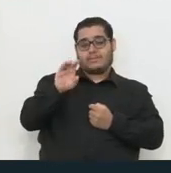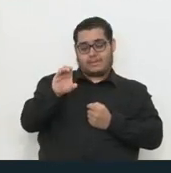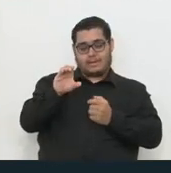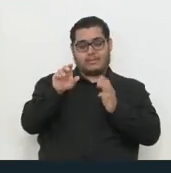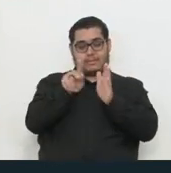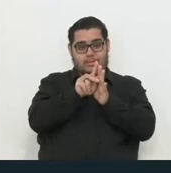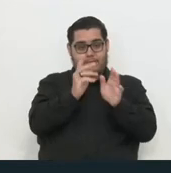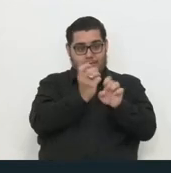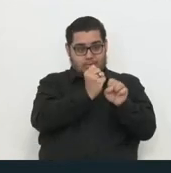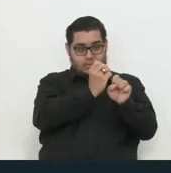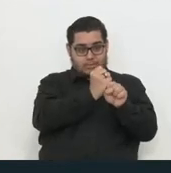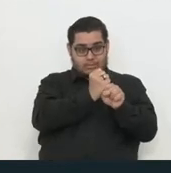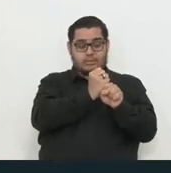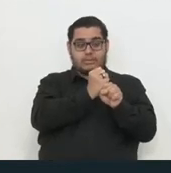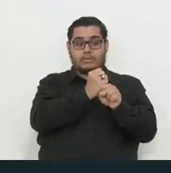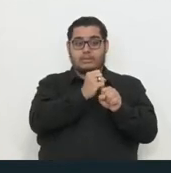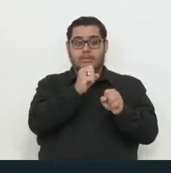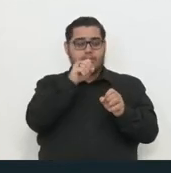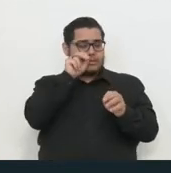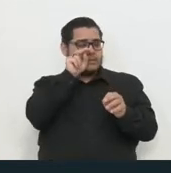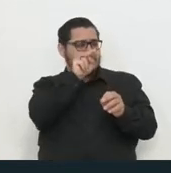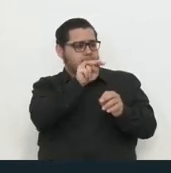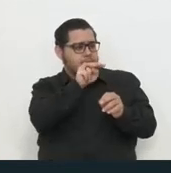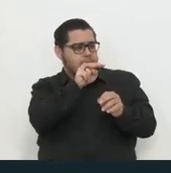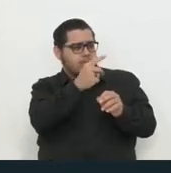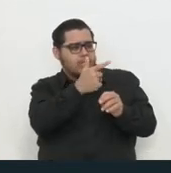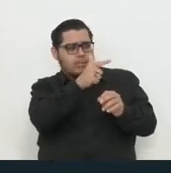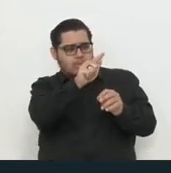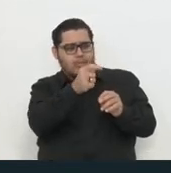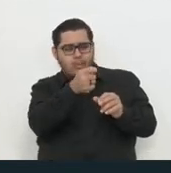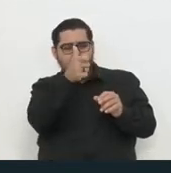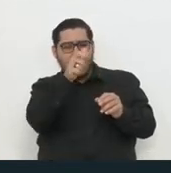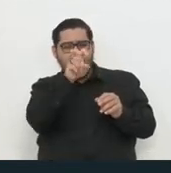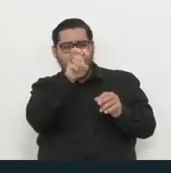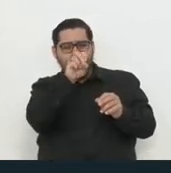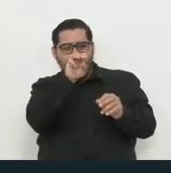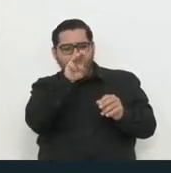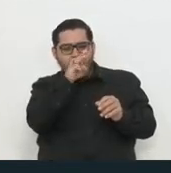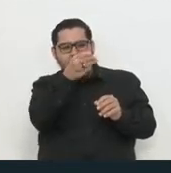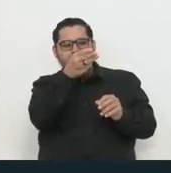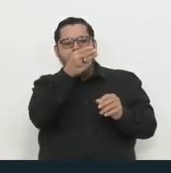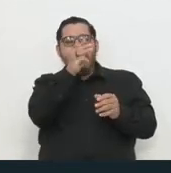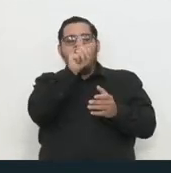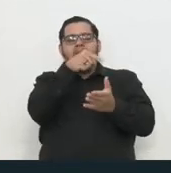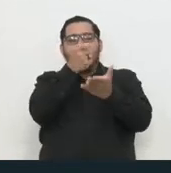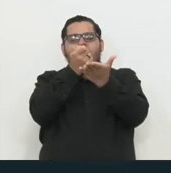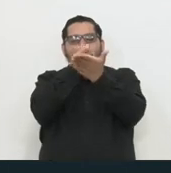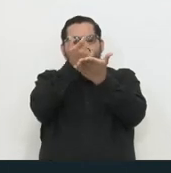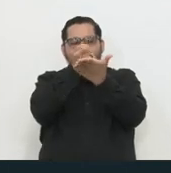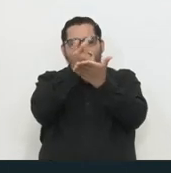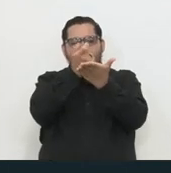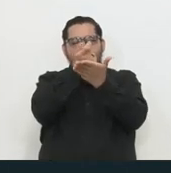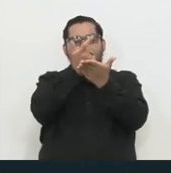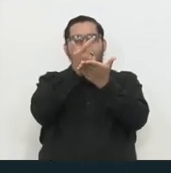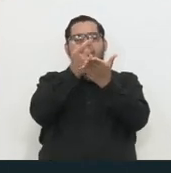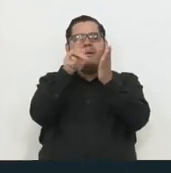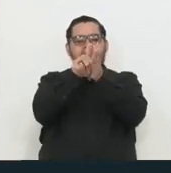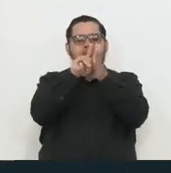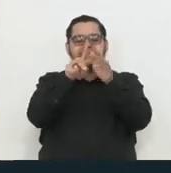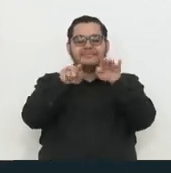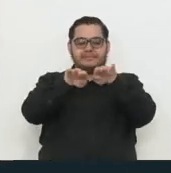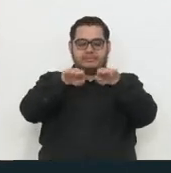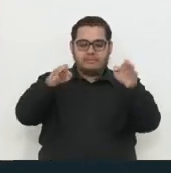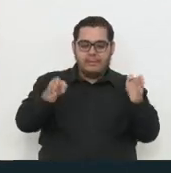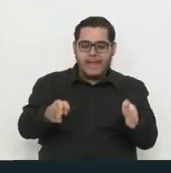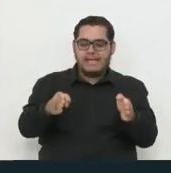de Quase 50 milhões de Quase 50 milhões de compras de móveis equipamentos é de escritório para secretaria